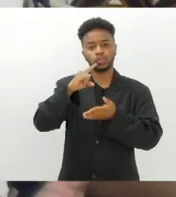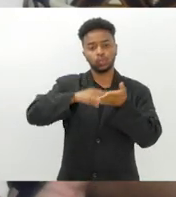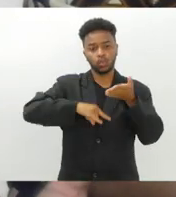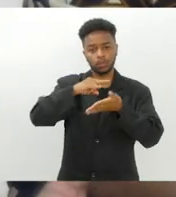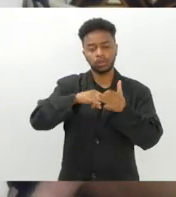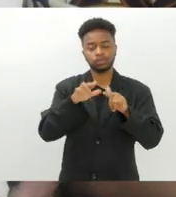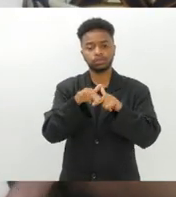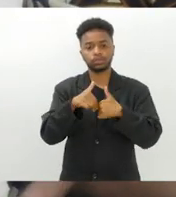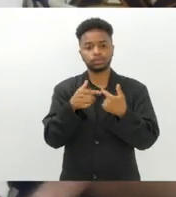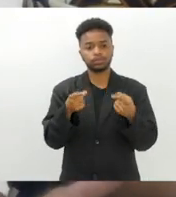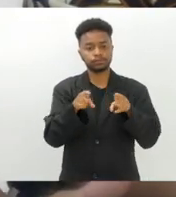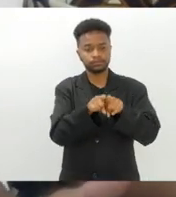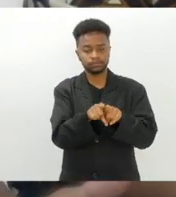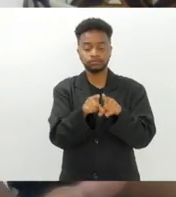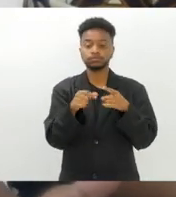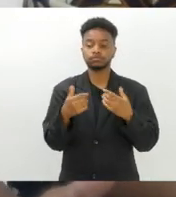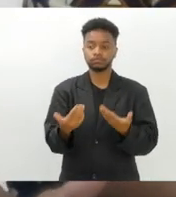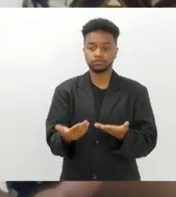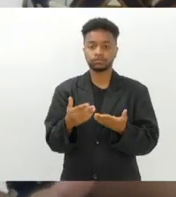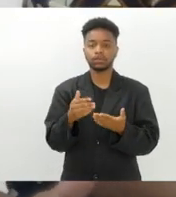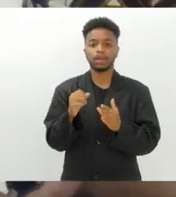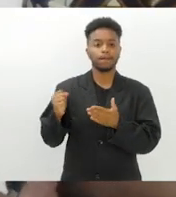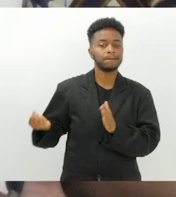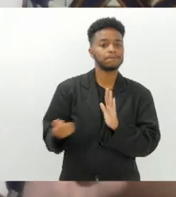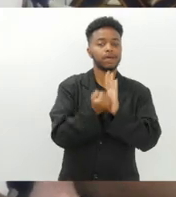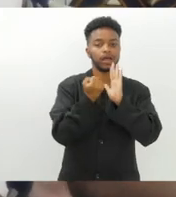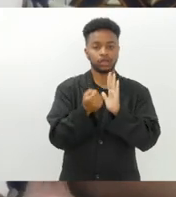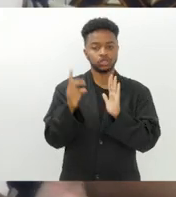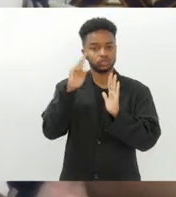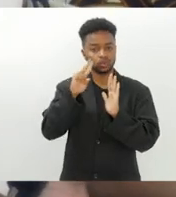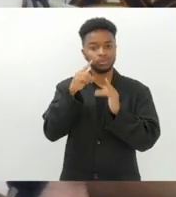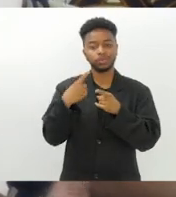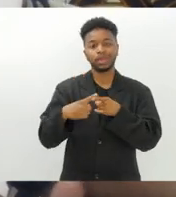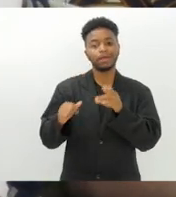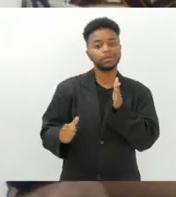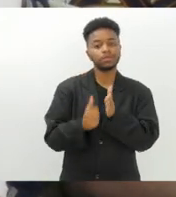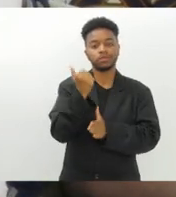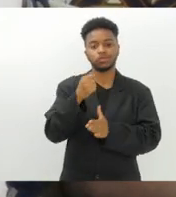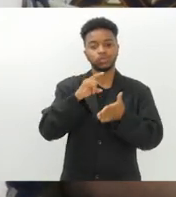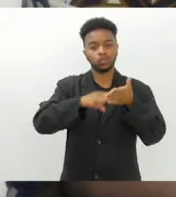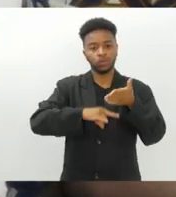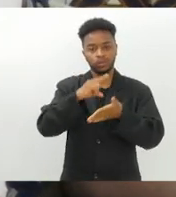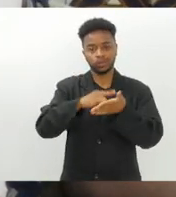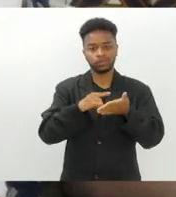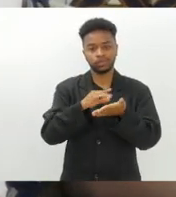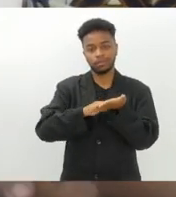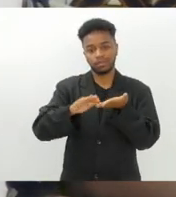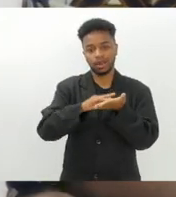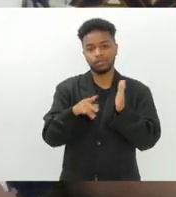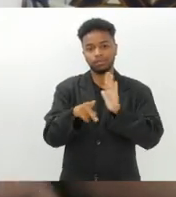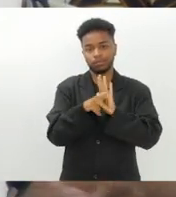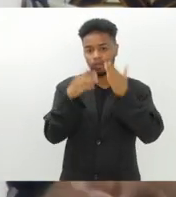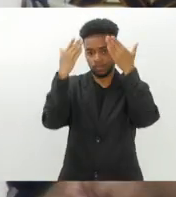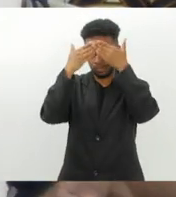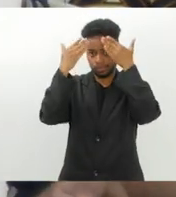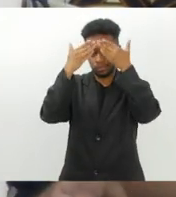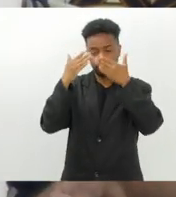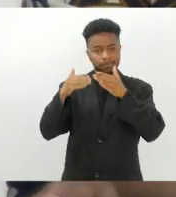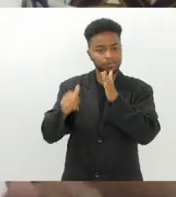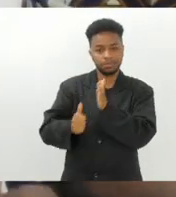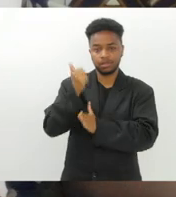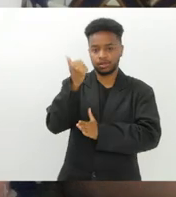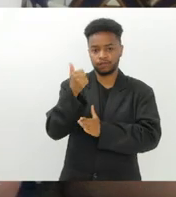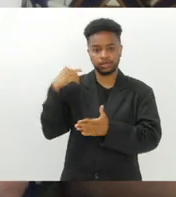meio dessa parceria. É um ato histórico, porque é o primeiro documento da Umbanda em Braille. É o primeiro durante toda a sua